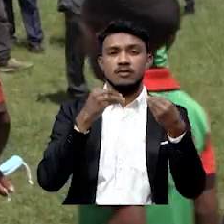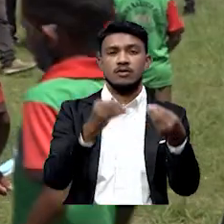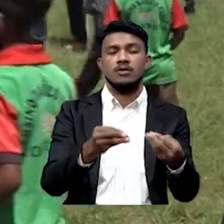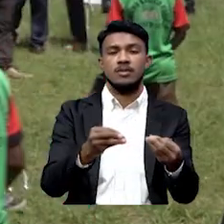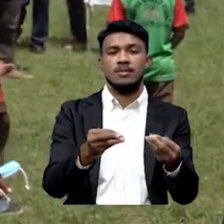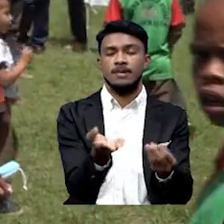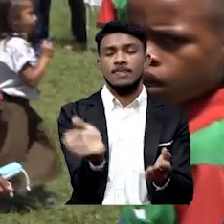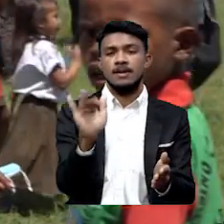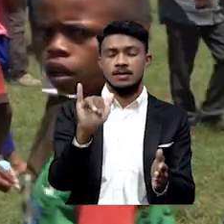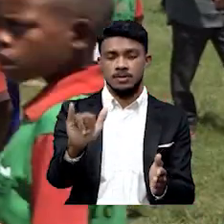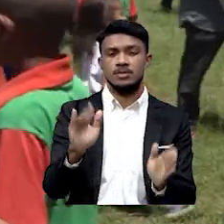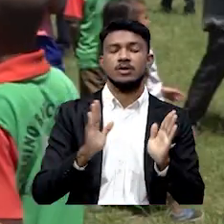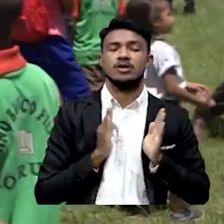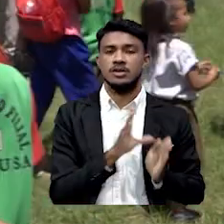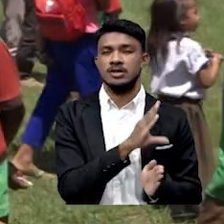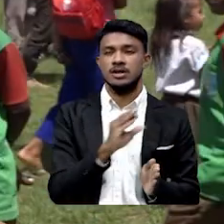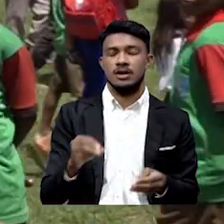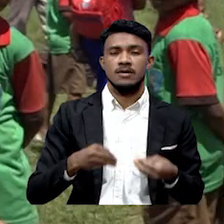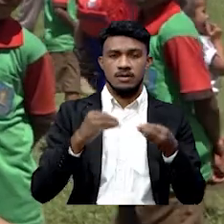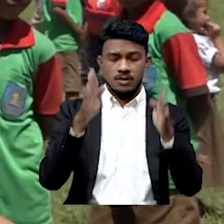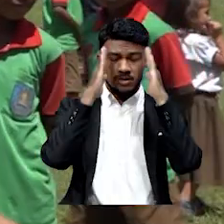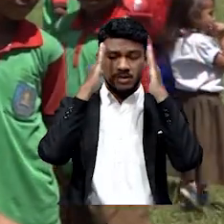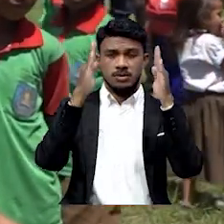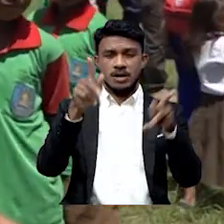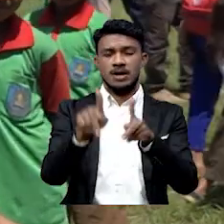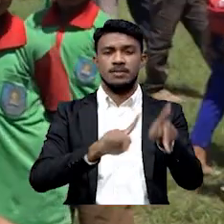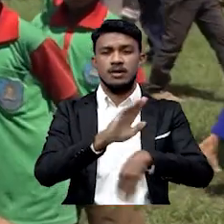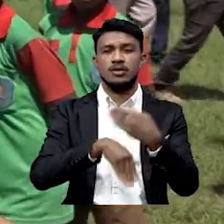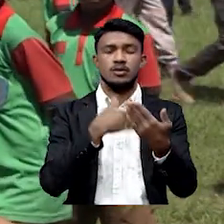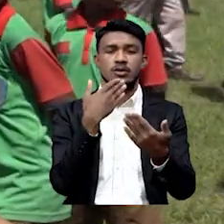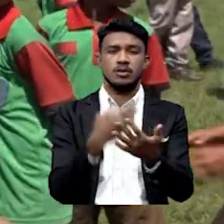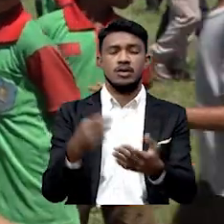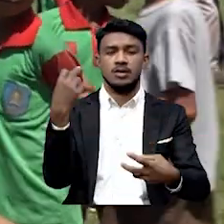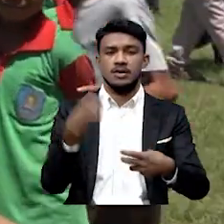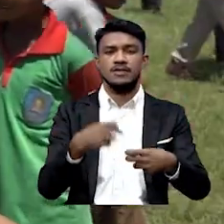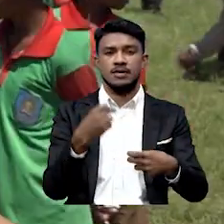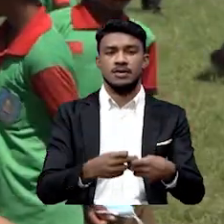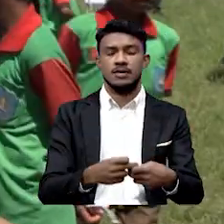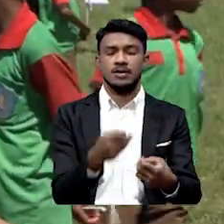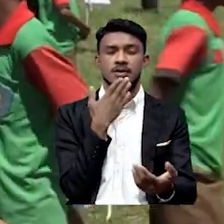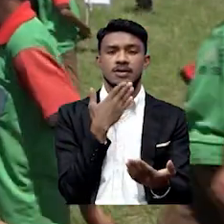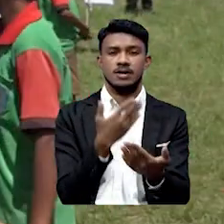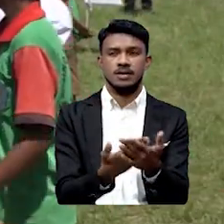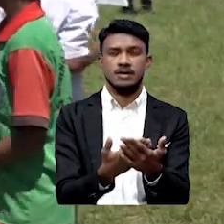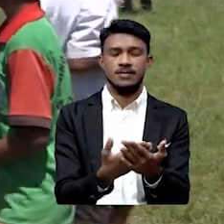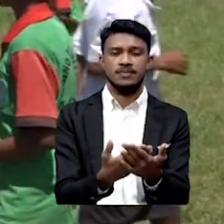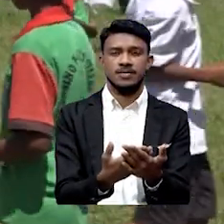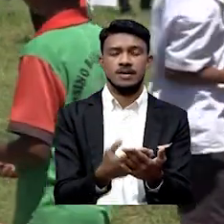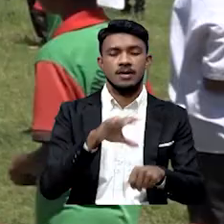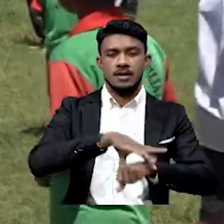uku ta mata ba povo ni halerik sira nebe oras ne dia kona iha